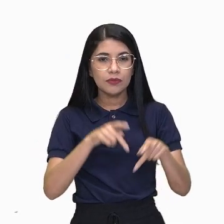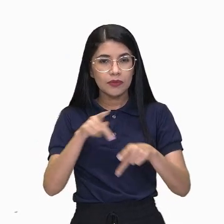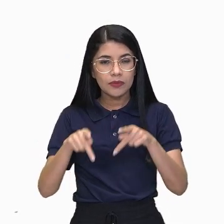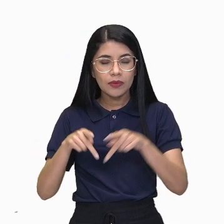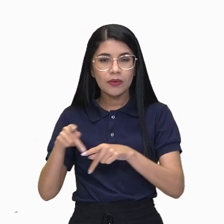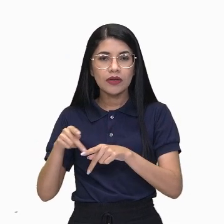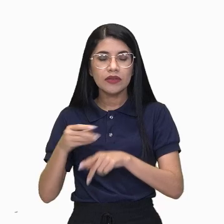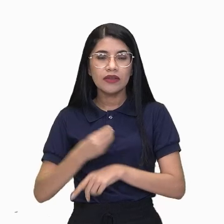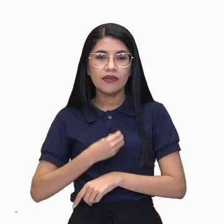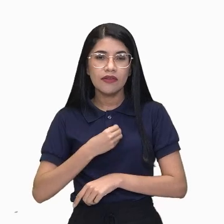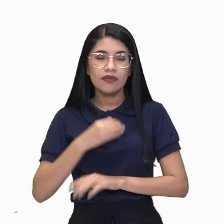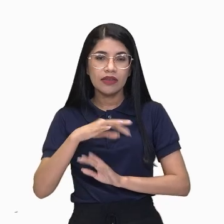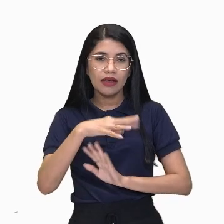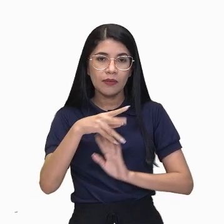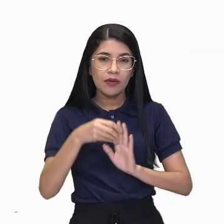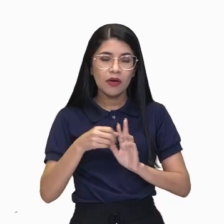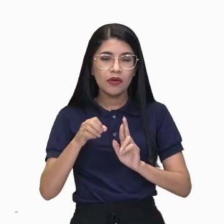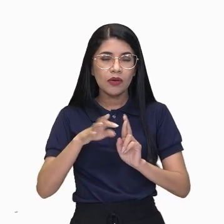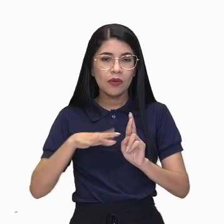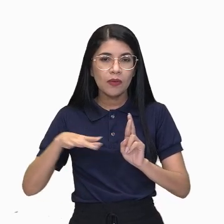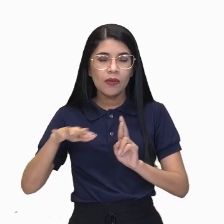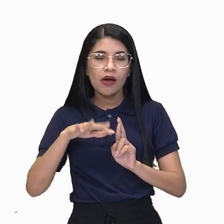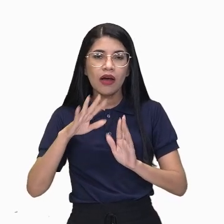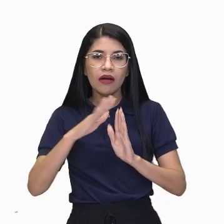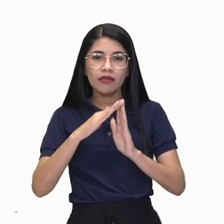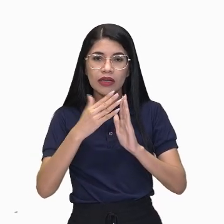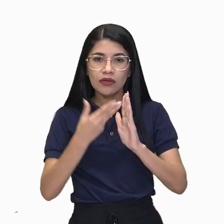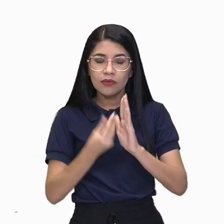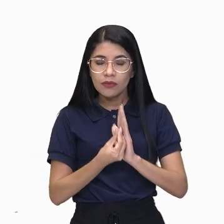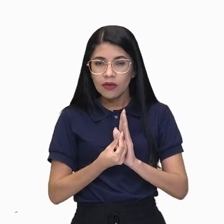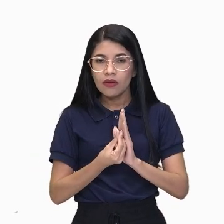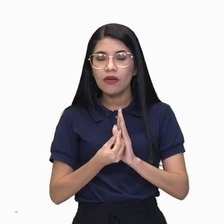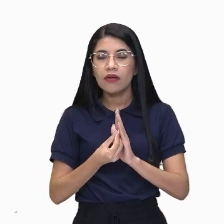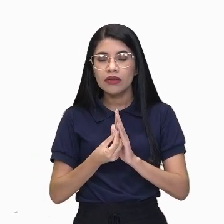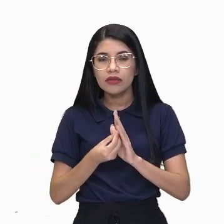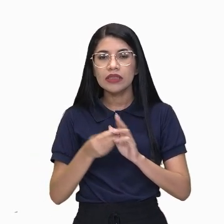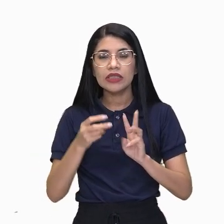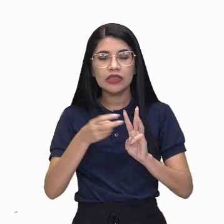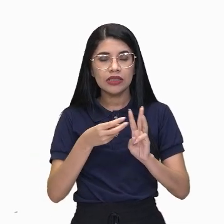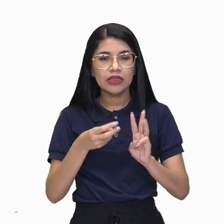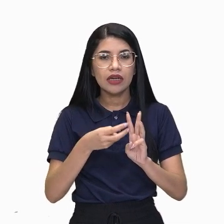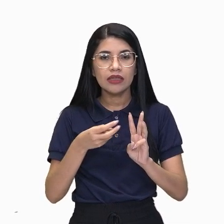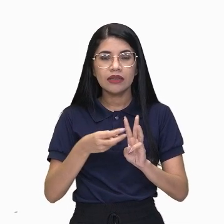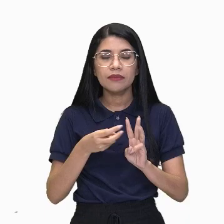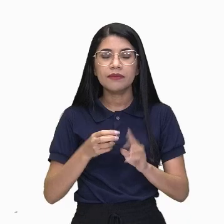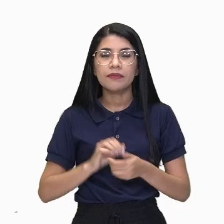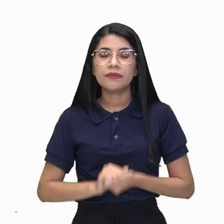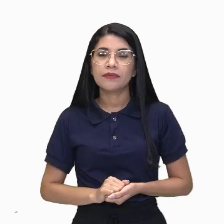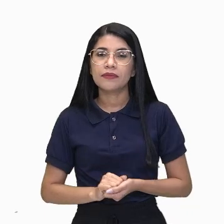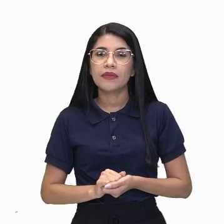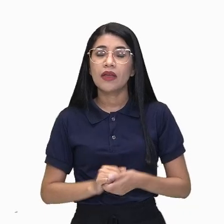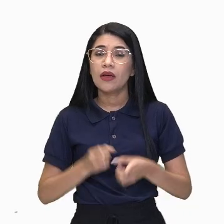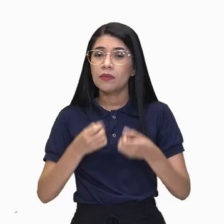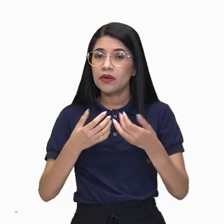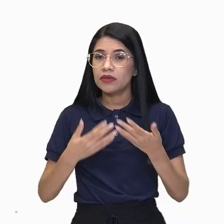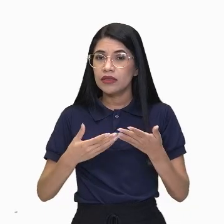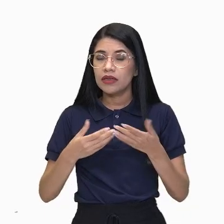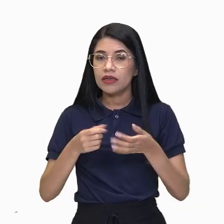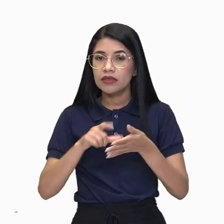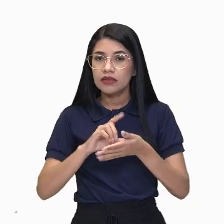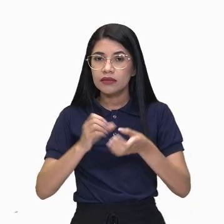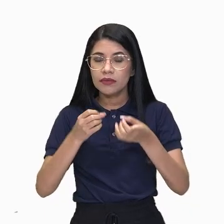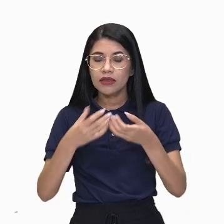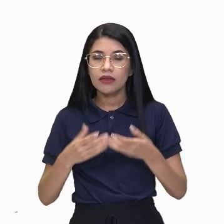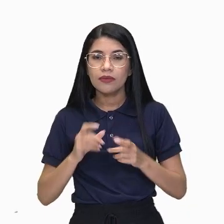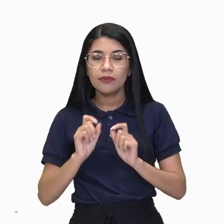da Amazônia, os ribeirinhos, quilombolas, os povos indígenas, que vão trazendo, por isso que nós estamos dizendo, que muitas vezes eles vão